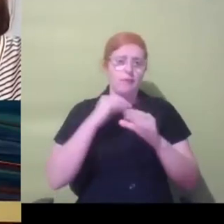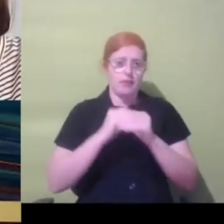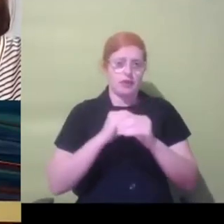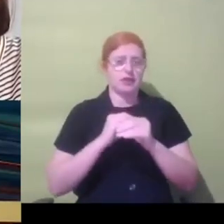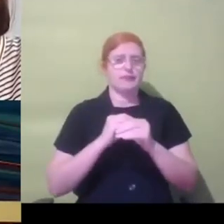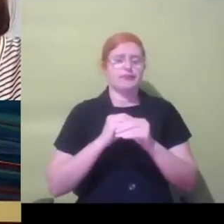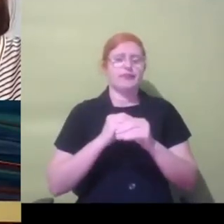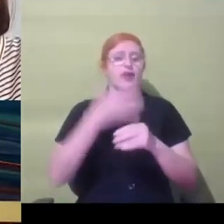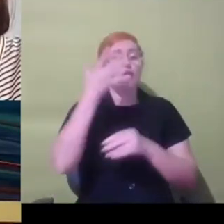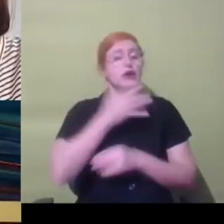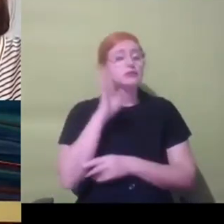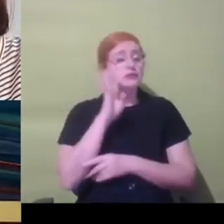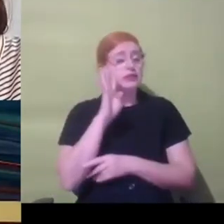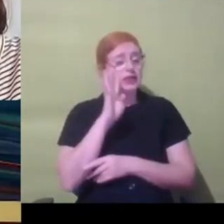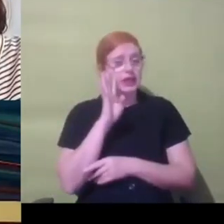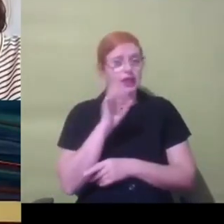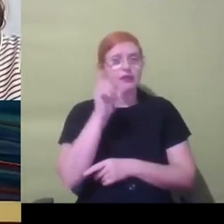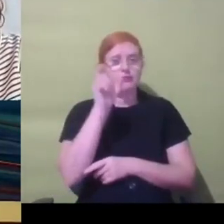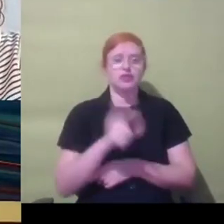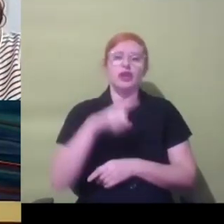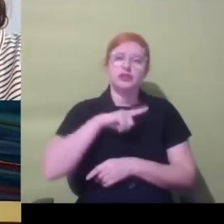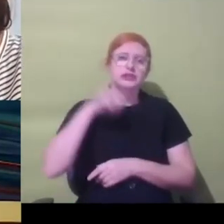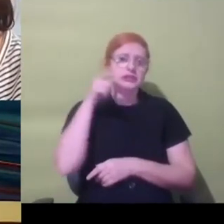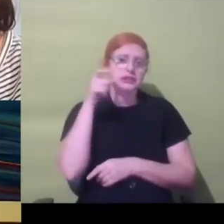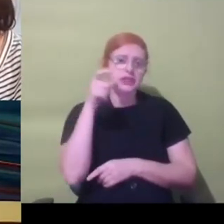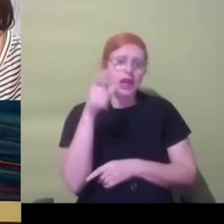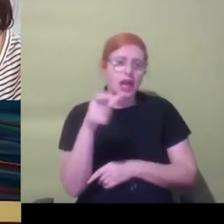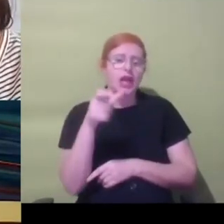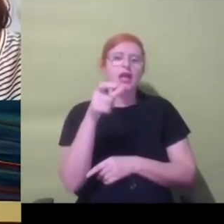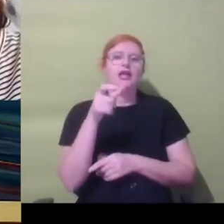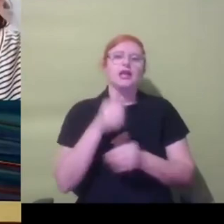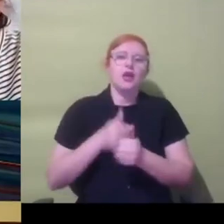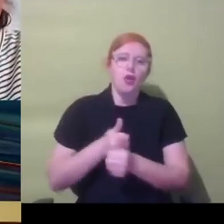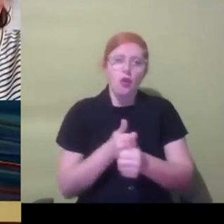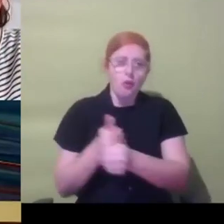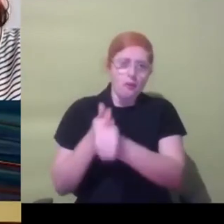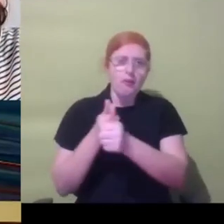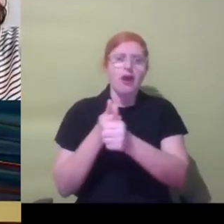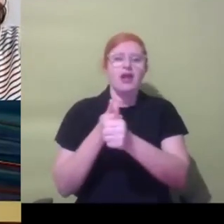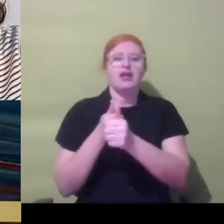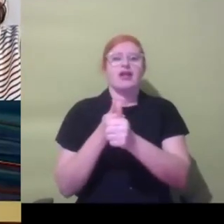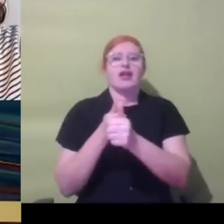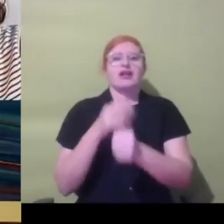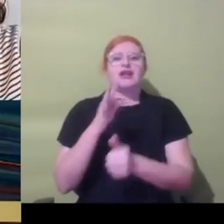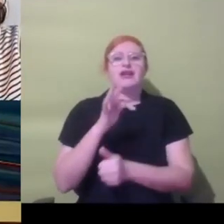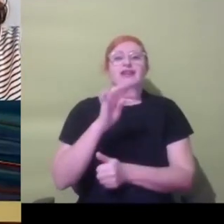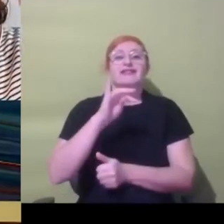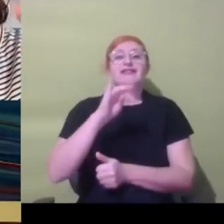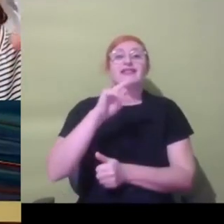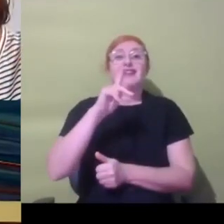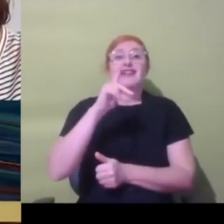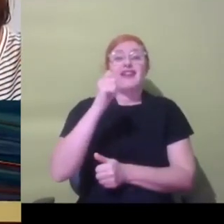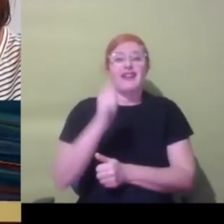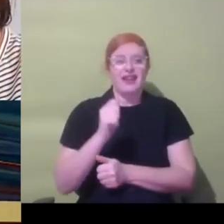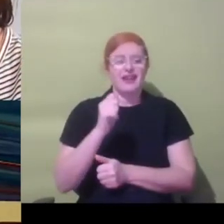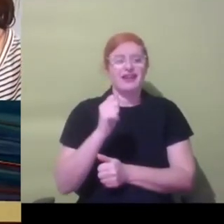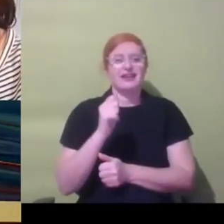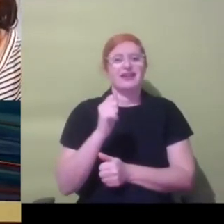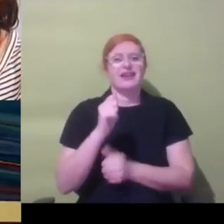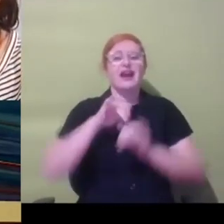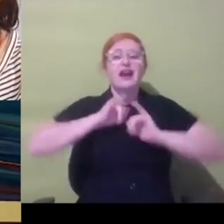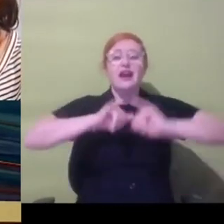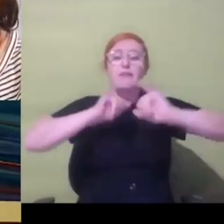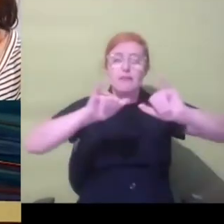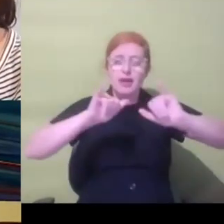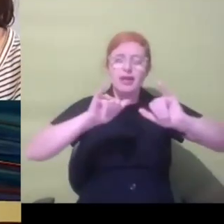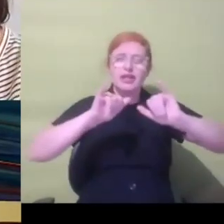acho que pode ser bem legal para quem tiver interesse de acompanhar a trilha de forma coletiva, acompanhar a